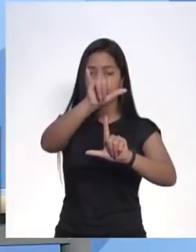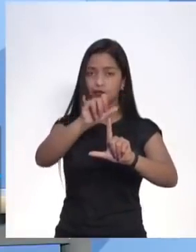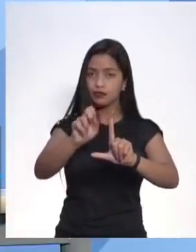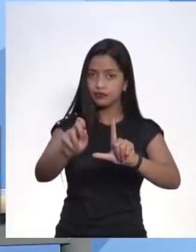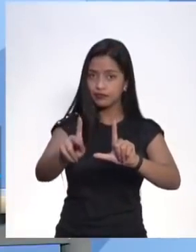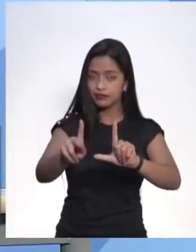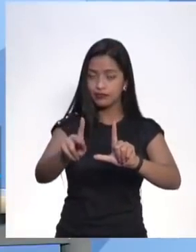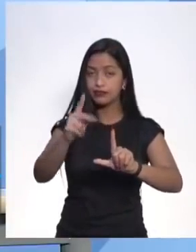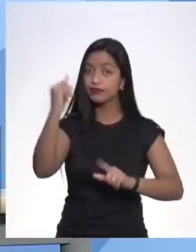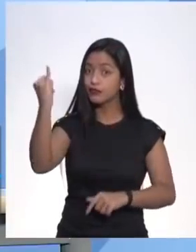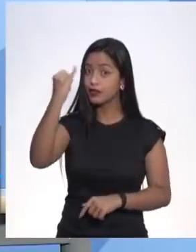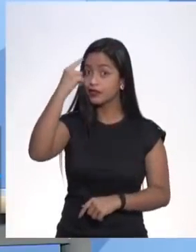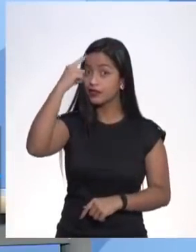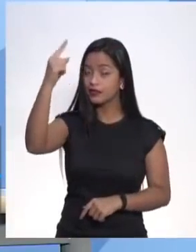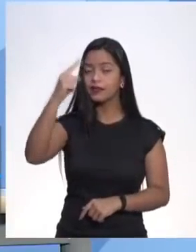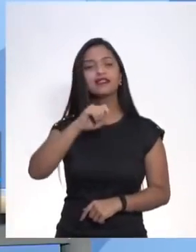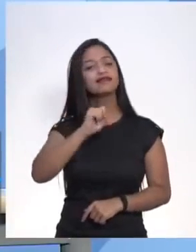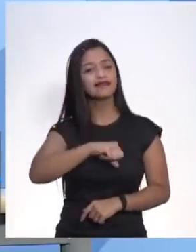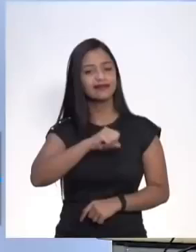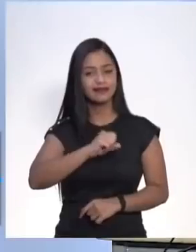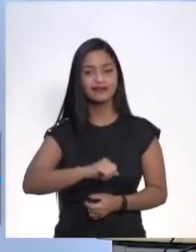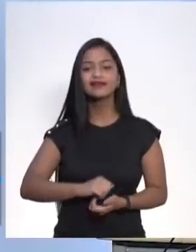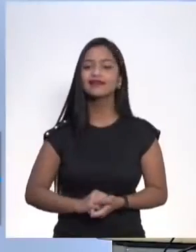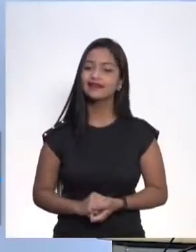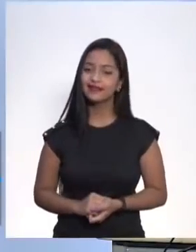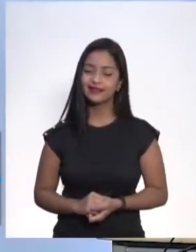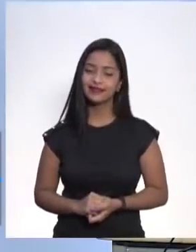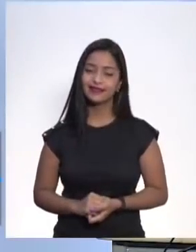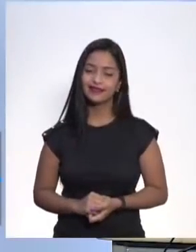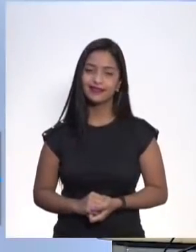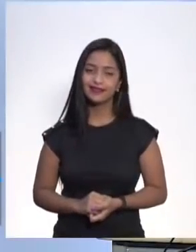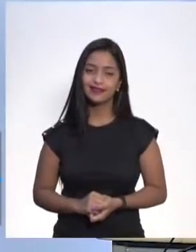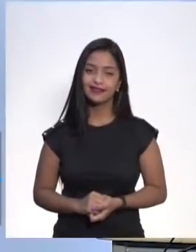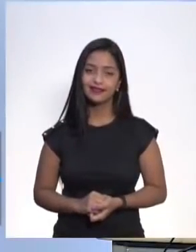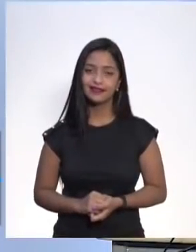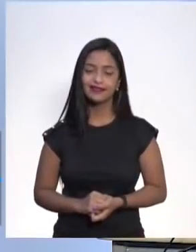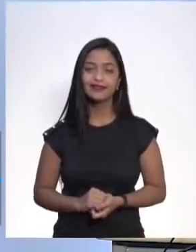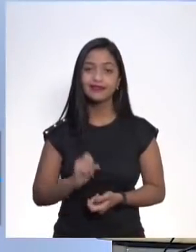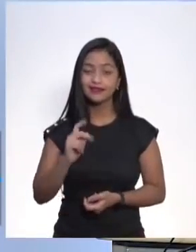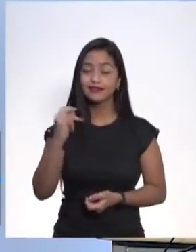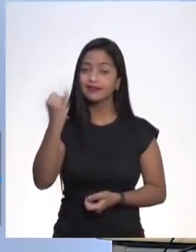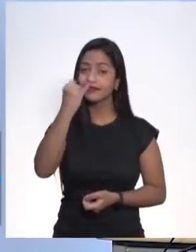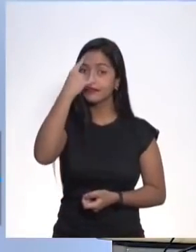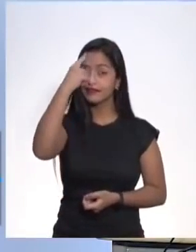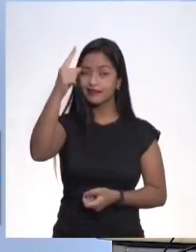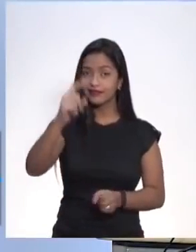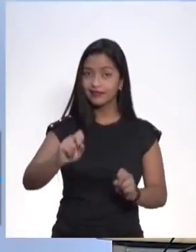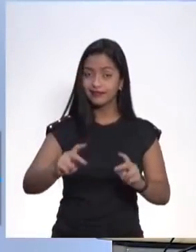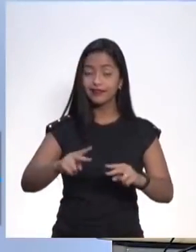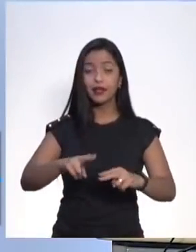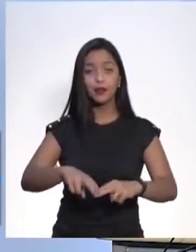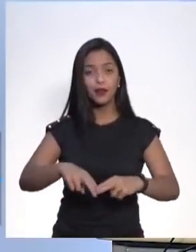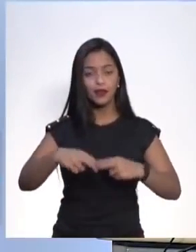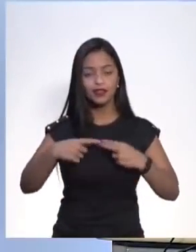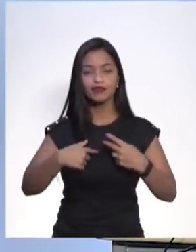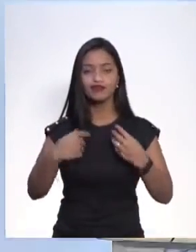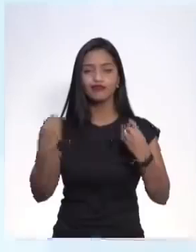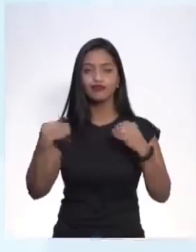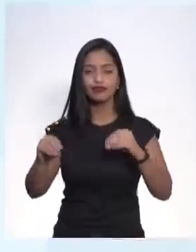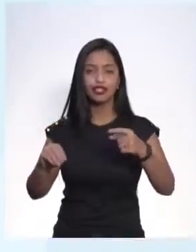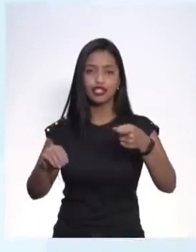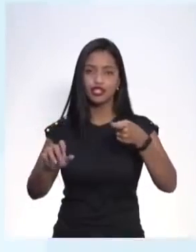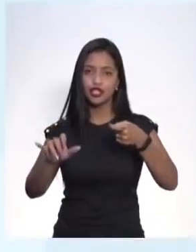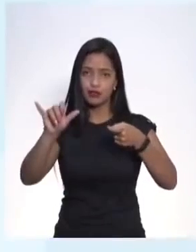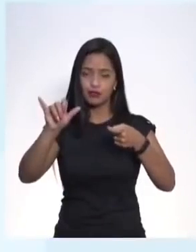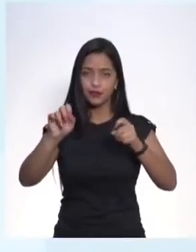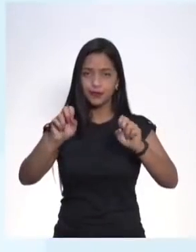Isso mesmo, é boa. Né? Sempre bom lembrar isso aí, na horizontal e na vertical. Sempre bom lembrar. Por isso que eu coloquei as letras X e Y para a